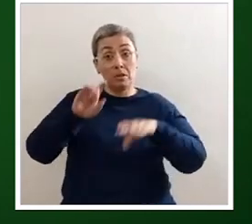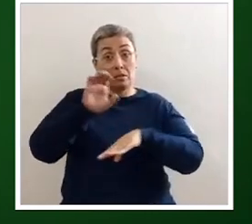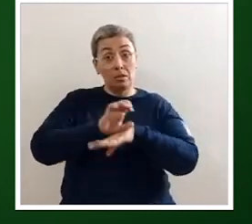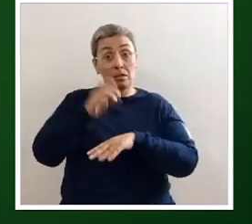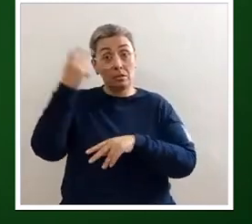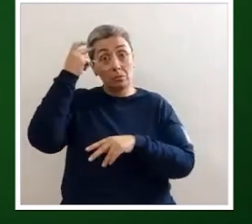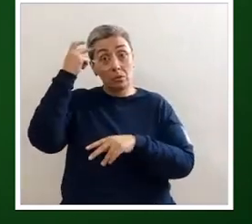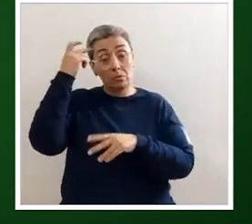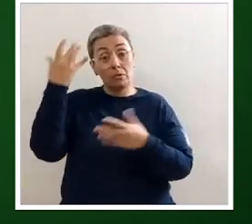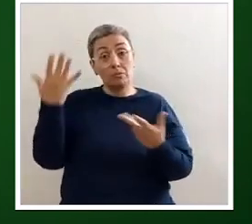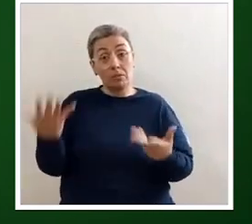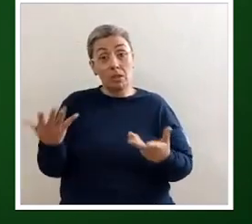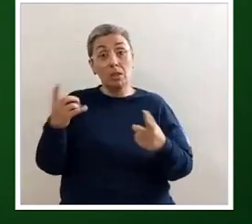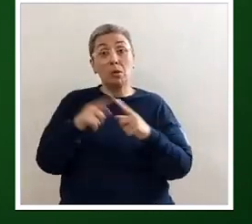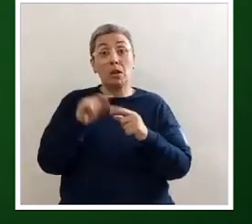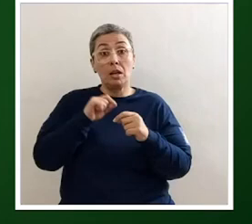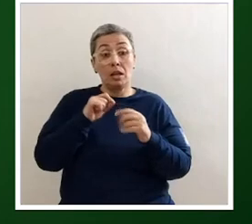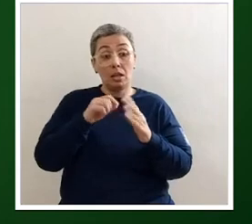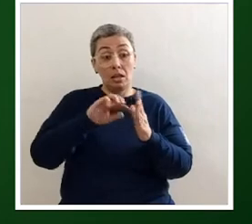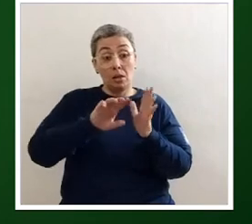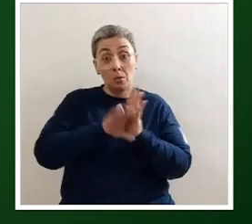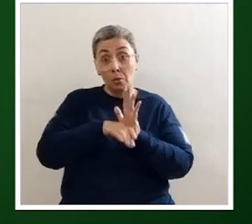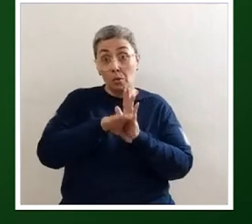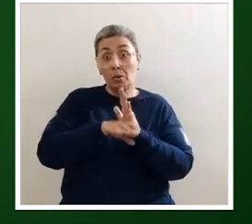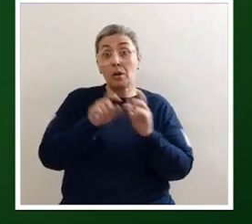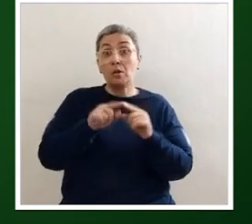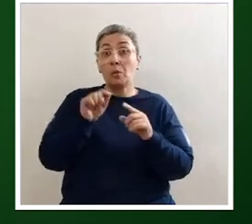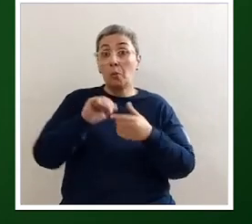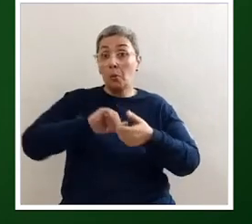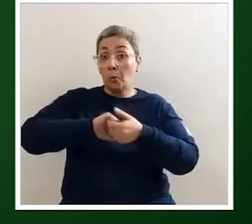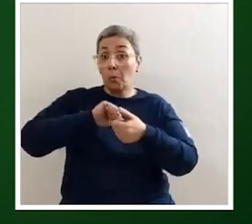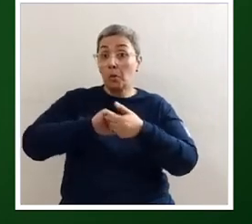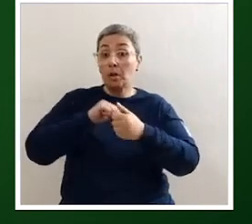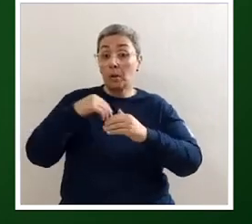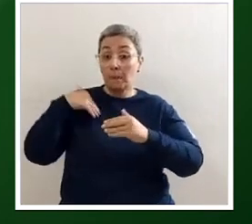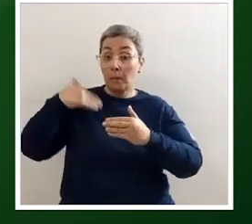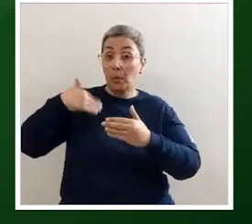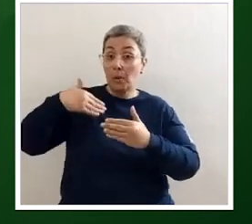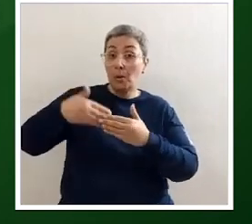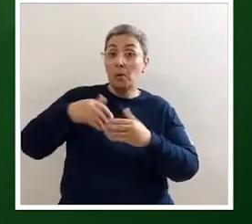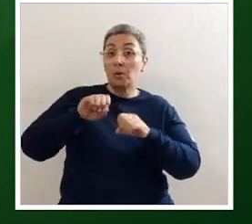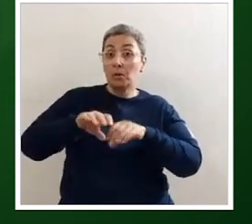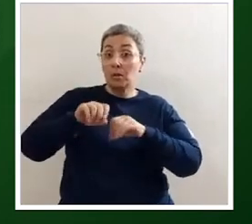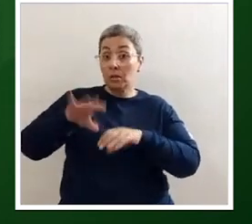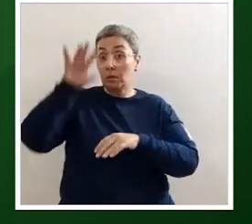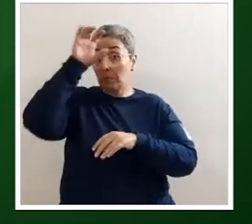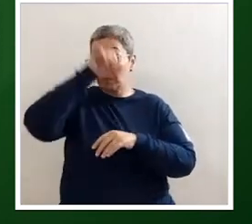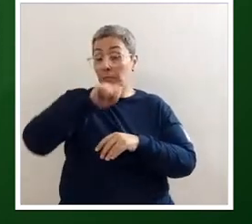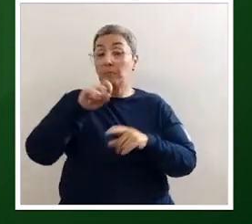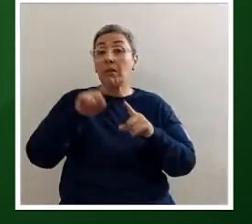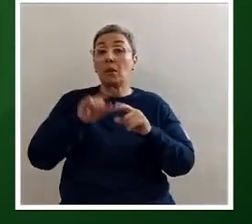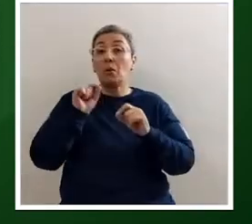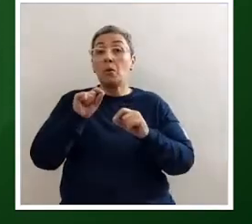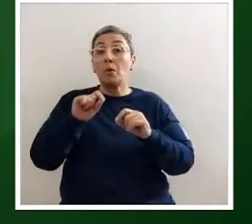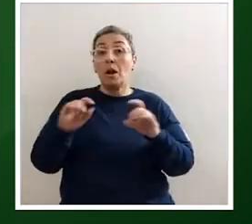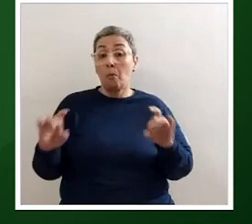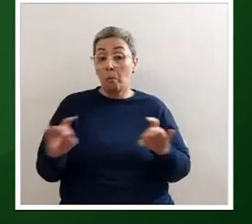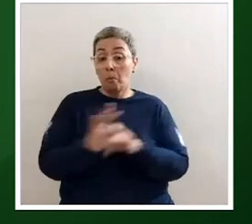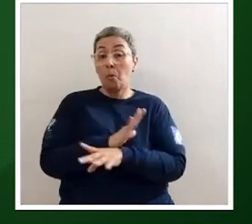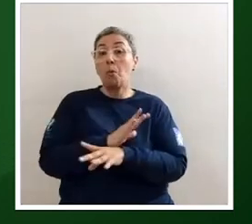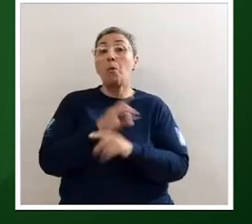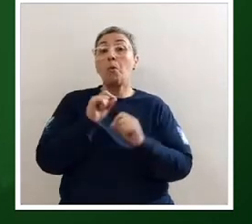e aí aquela tem até uma definição né diz que a qualidade do processo de ensino-aprendizagem e a conclusão